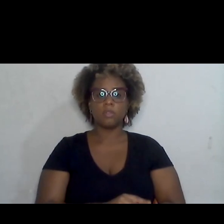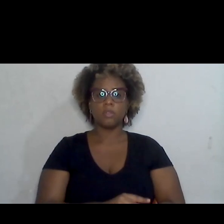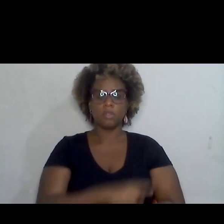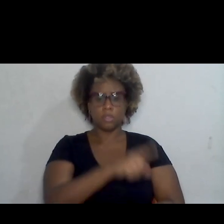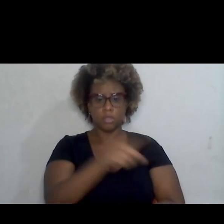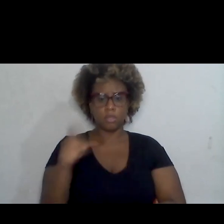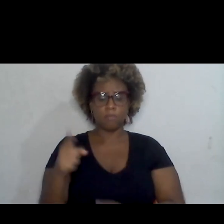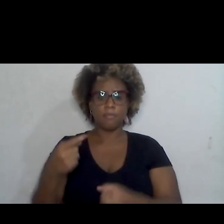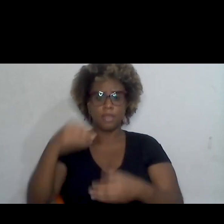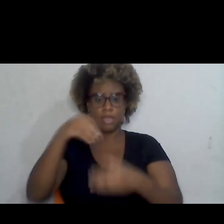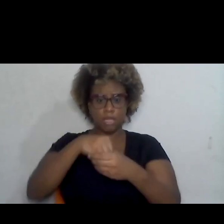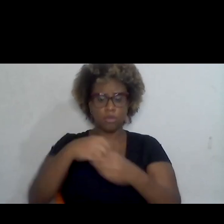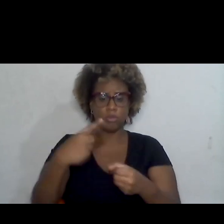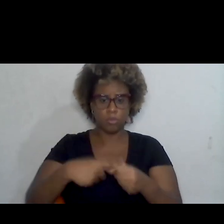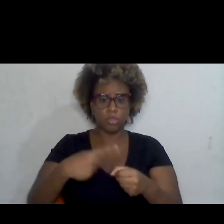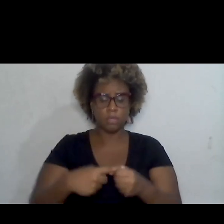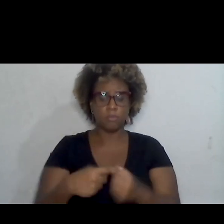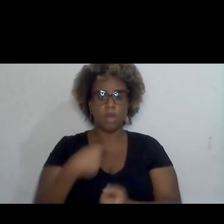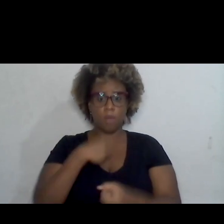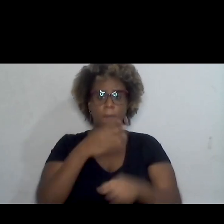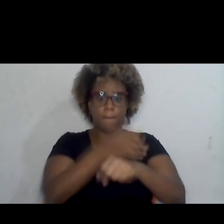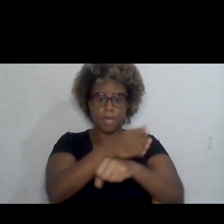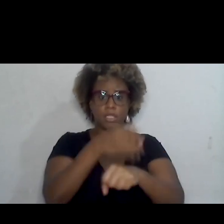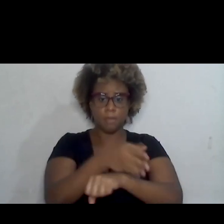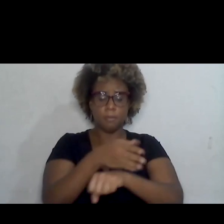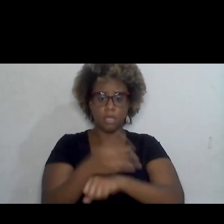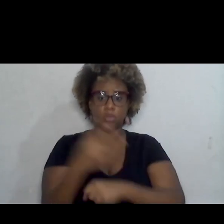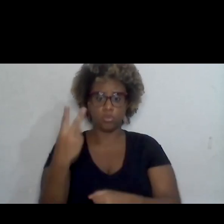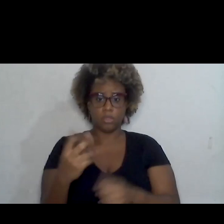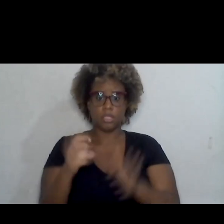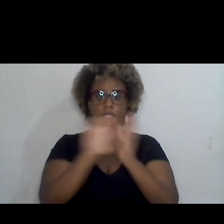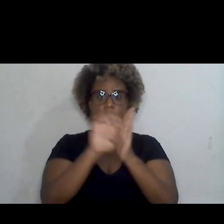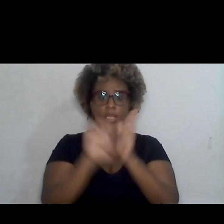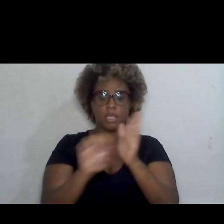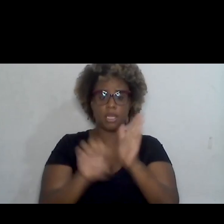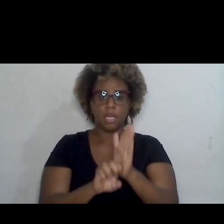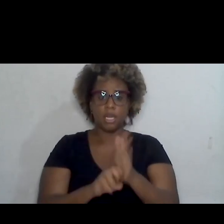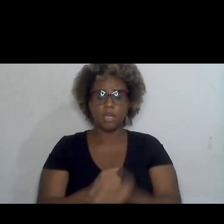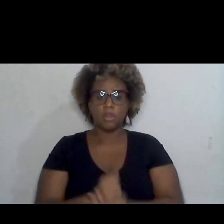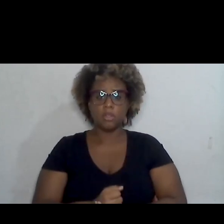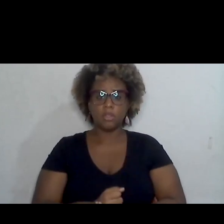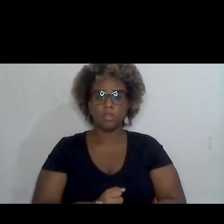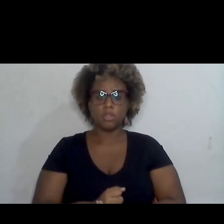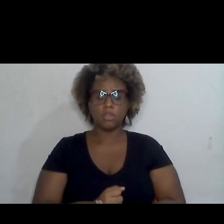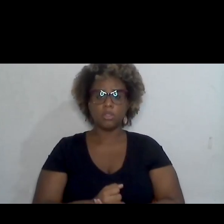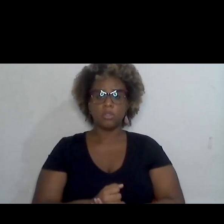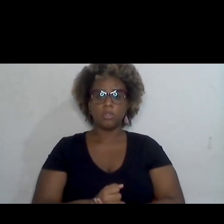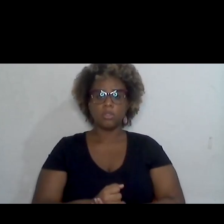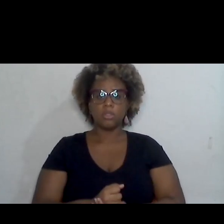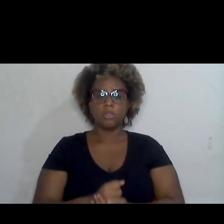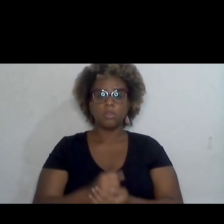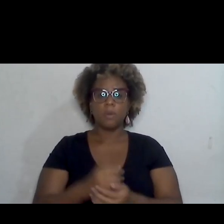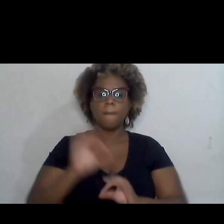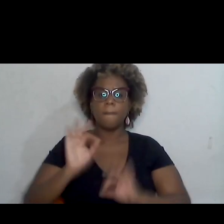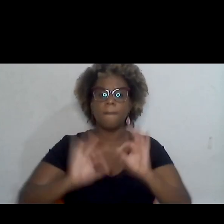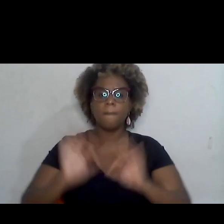digo isso porque eu participei dos dois editais, na perspectiva de prêmio, e eu terminei de fazer meu edital, meu projeto, enquanto prêmio, botei duas fotos